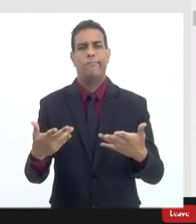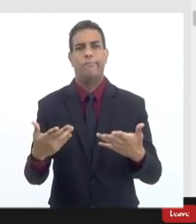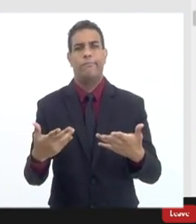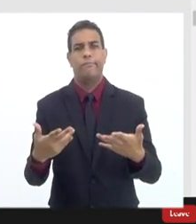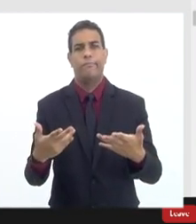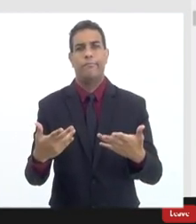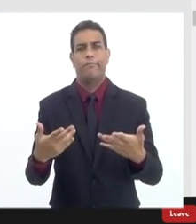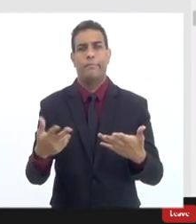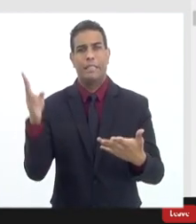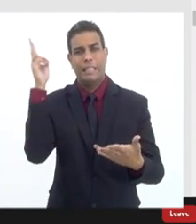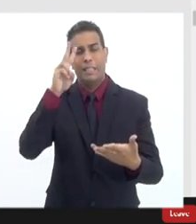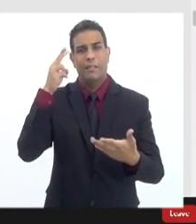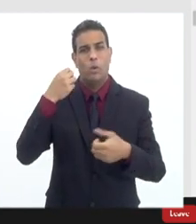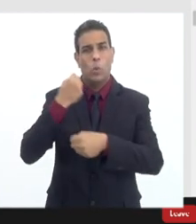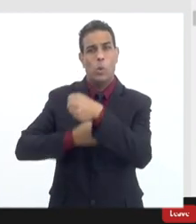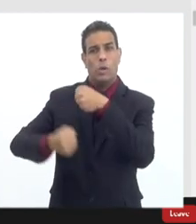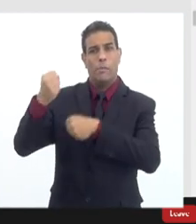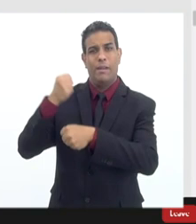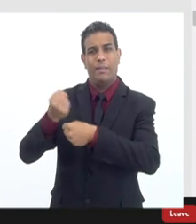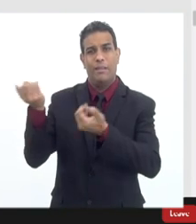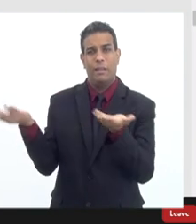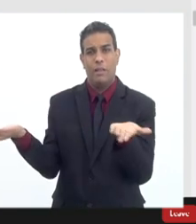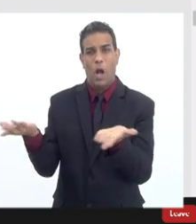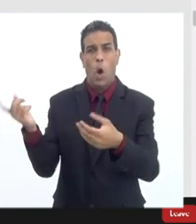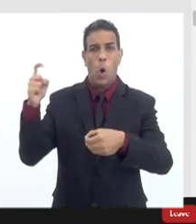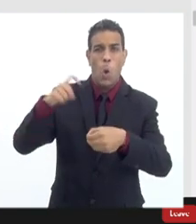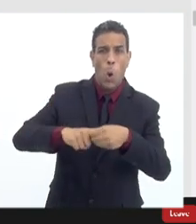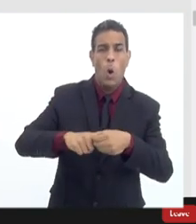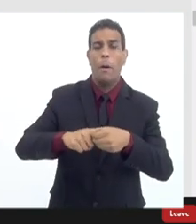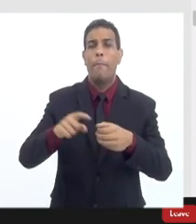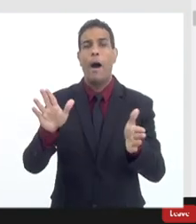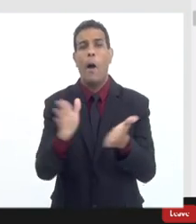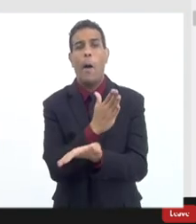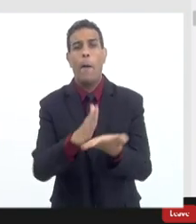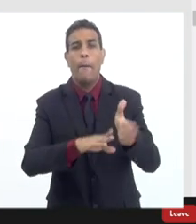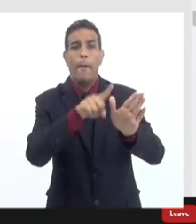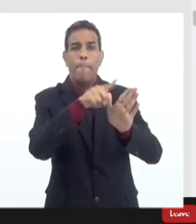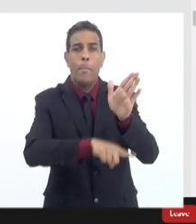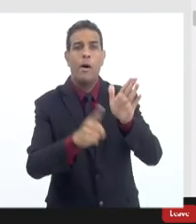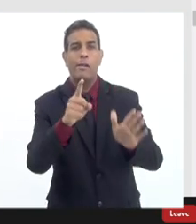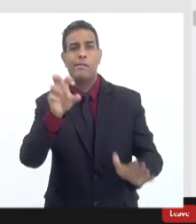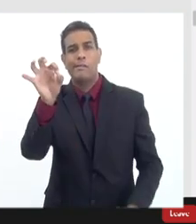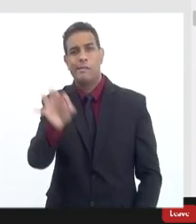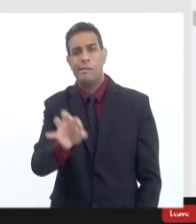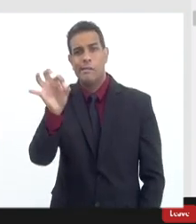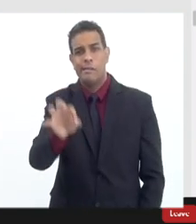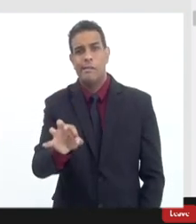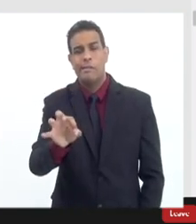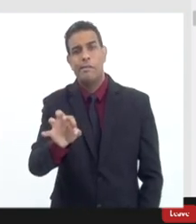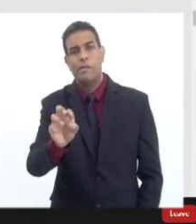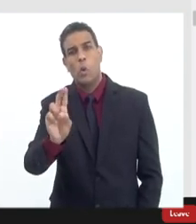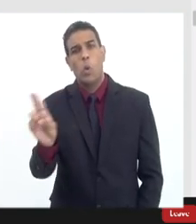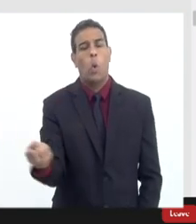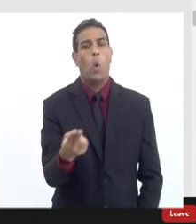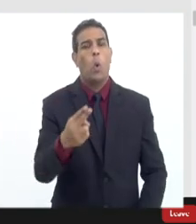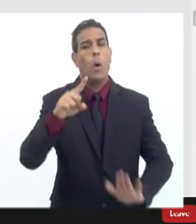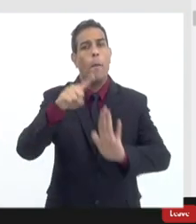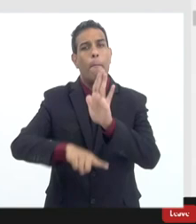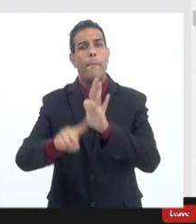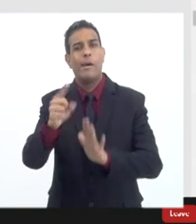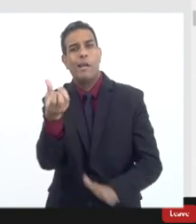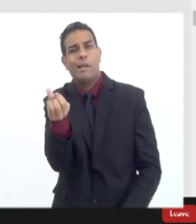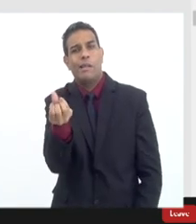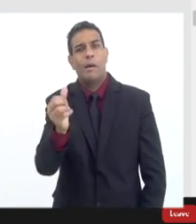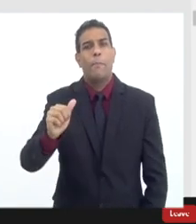na pandemia do que tinha antes. 15% menos e 15% mais, né? 16% menos